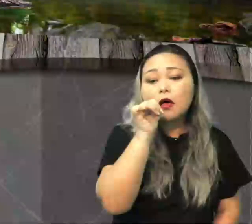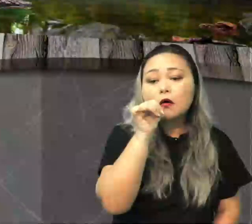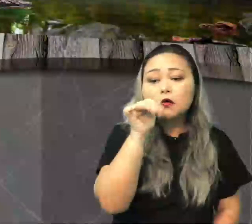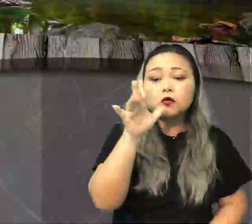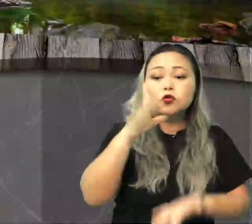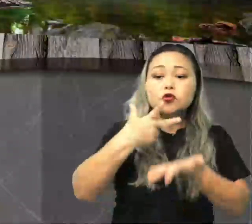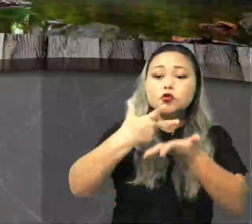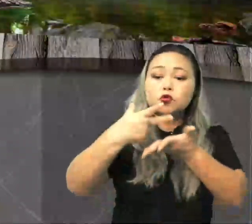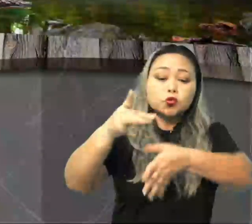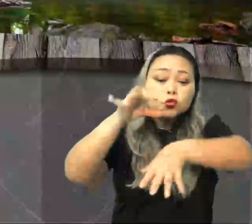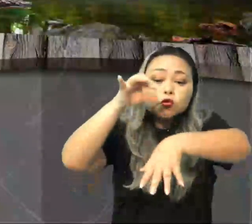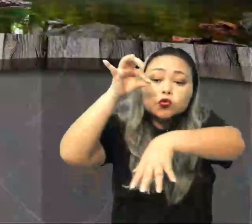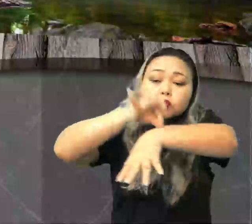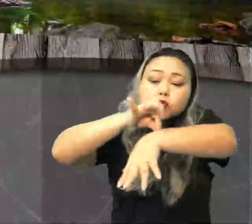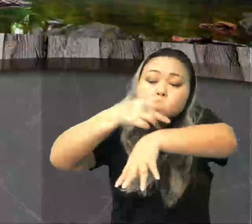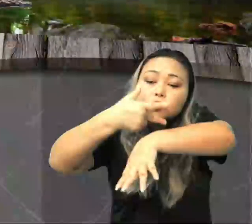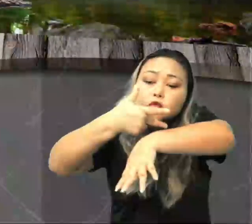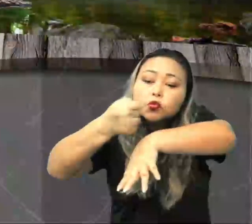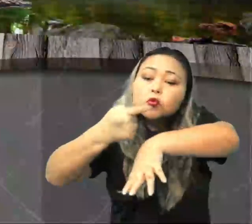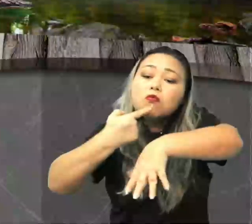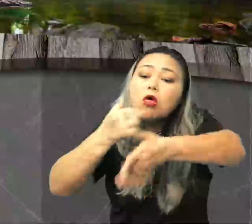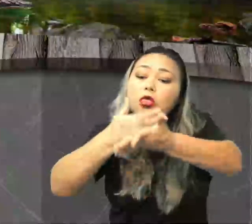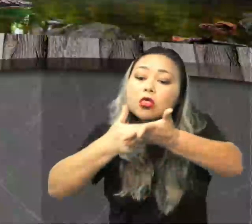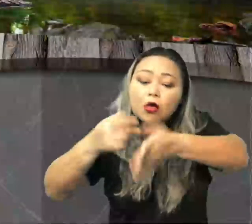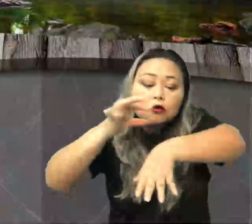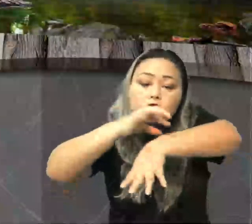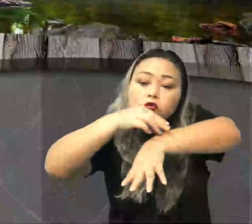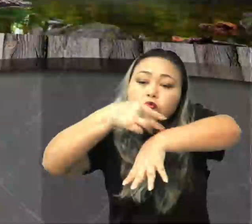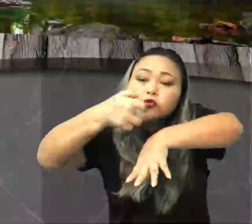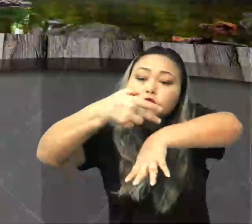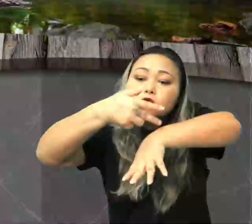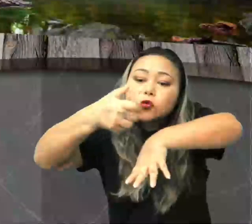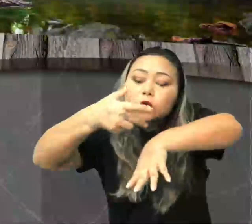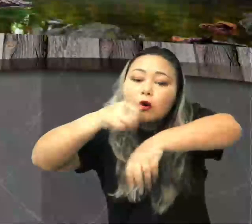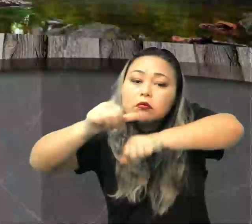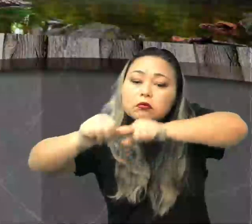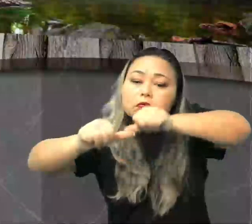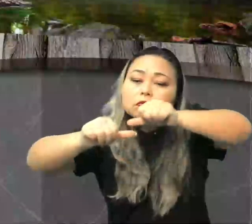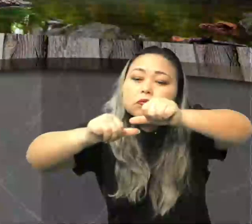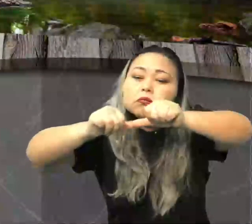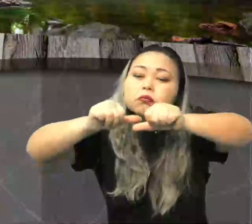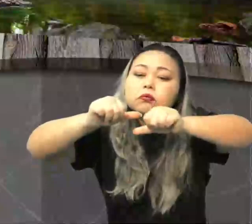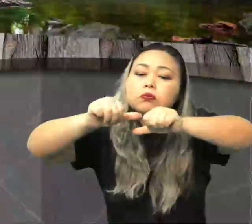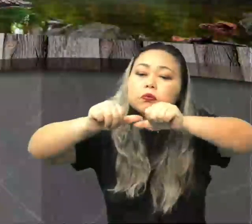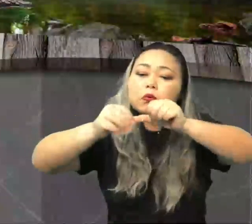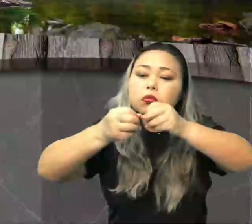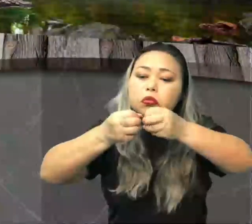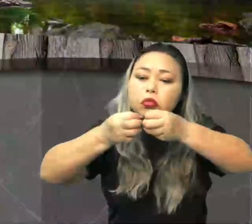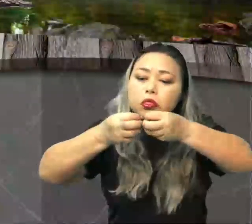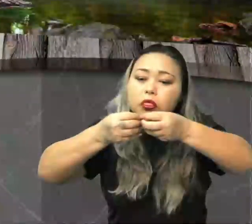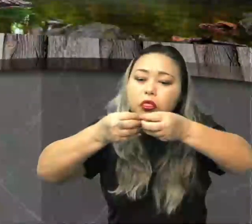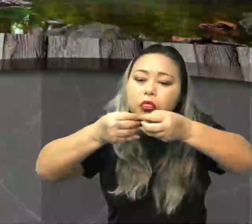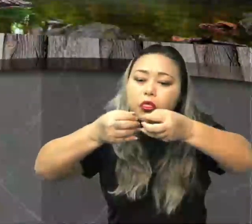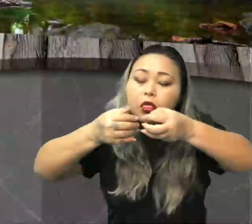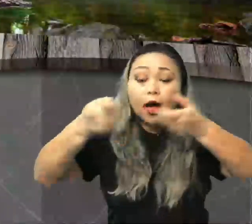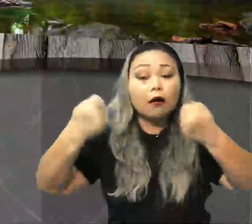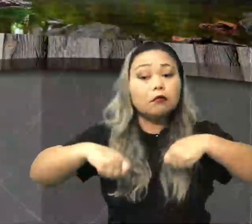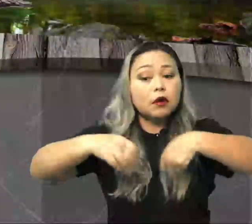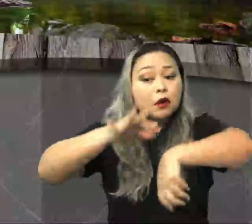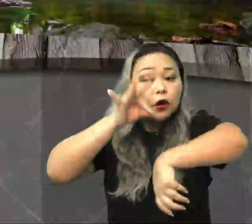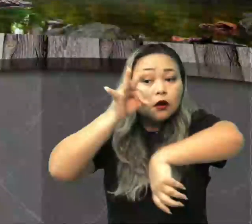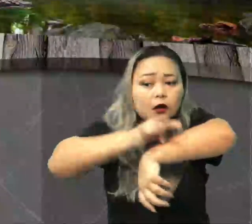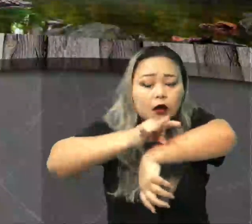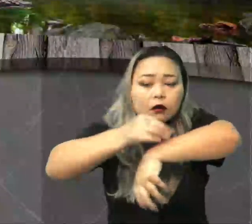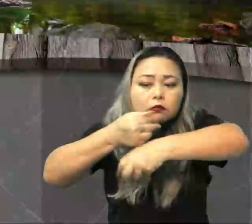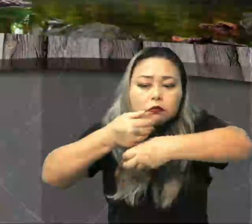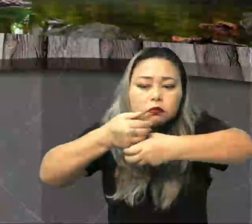sangue e isso acontece para ela fazer o processo de maturação dos seus ovos. Tá? Então, ela precisa,